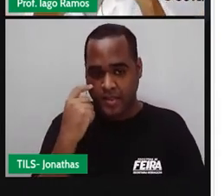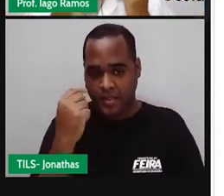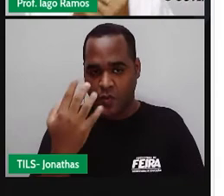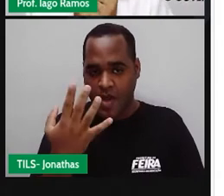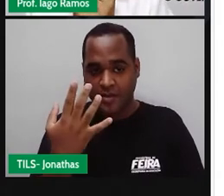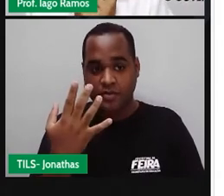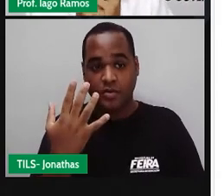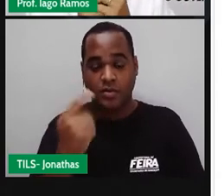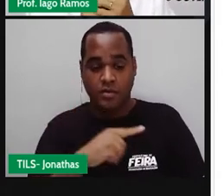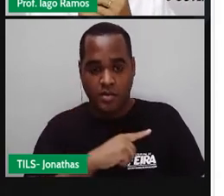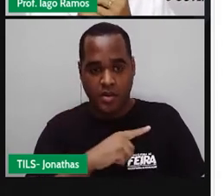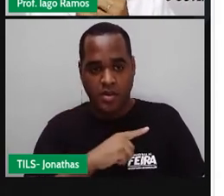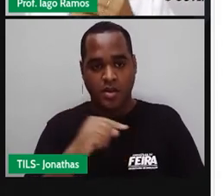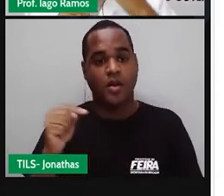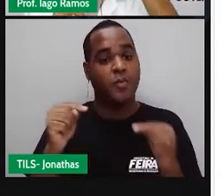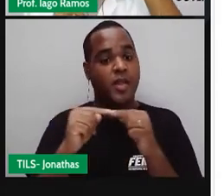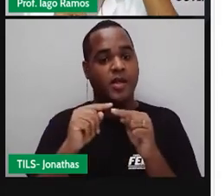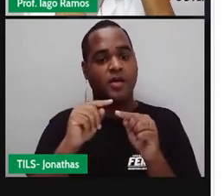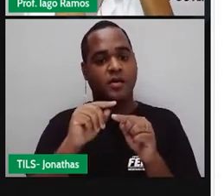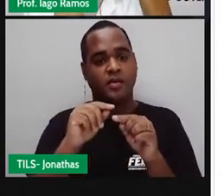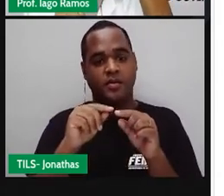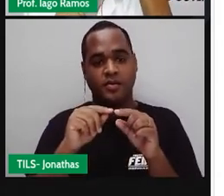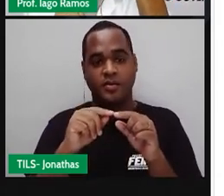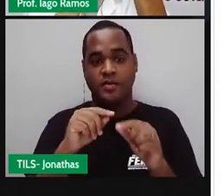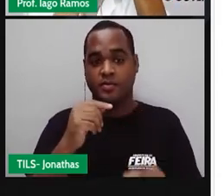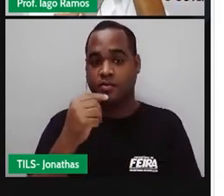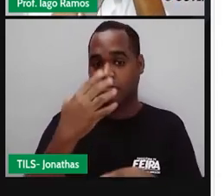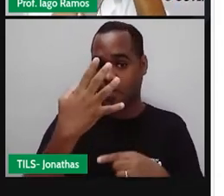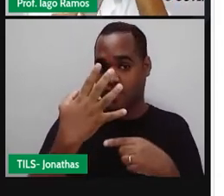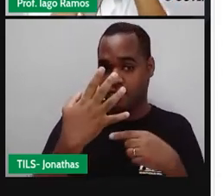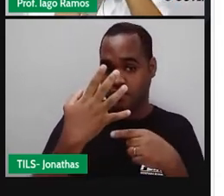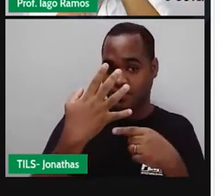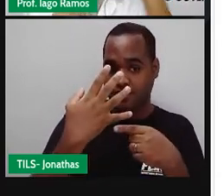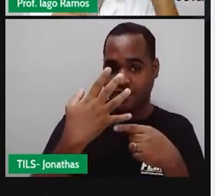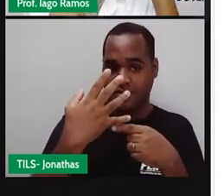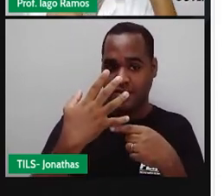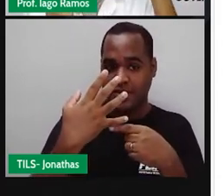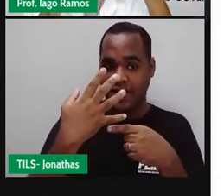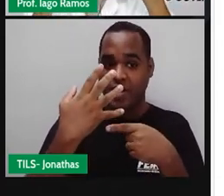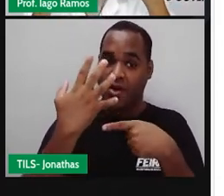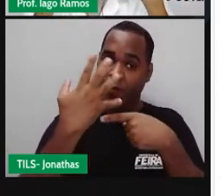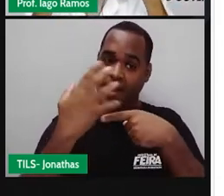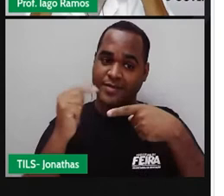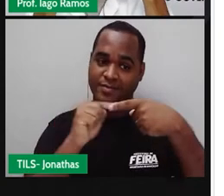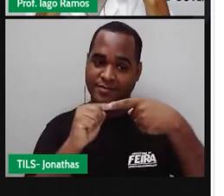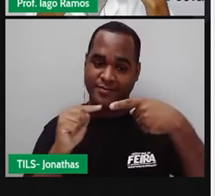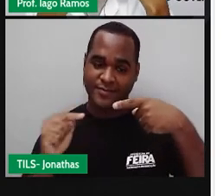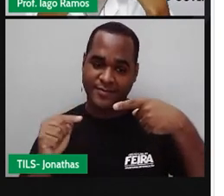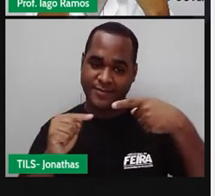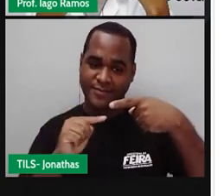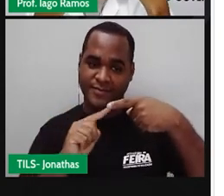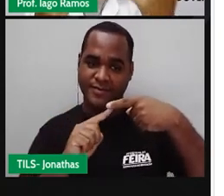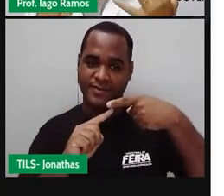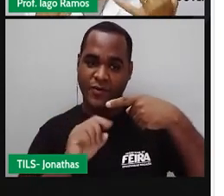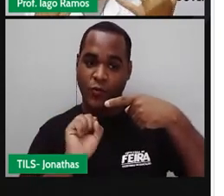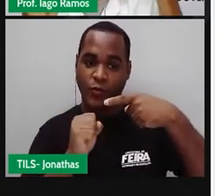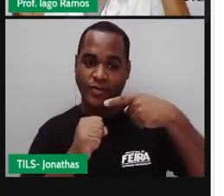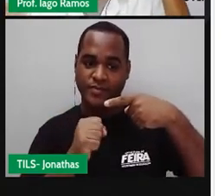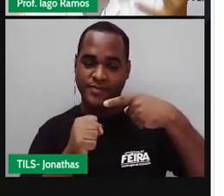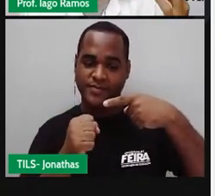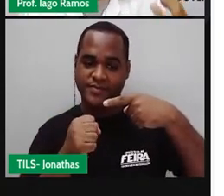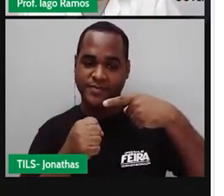quatro o senhor vai escrever a fração assim ó em cima o número 4 Ultra assim embaixo o número